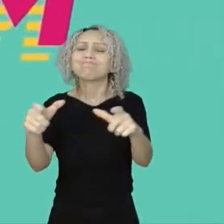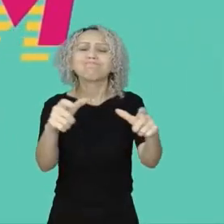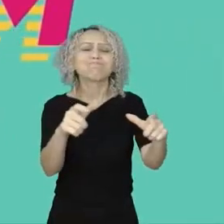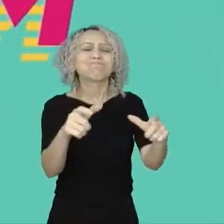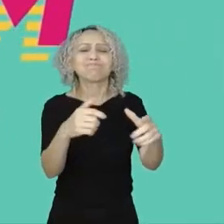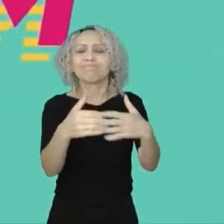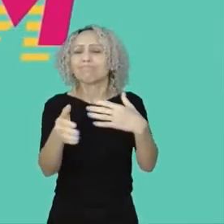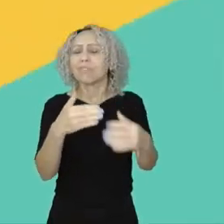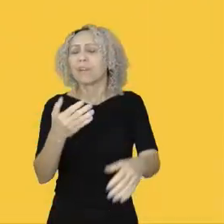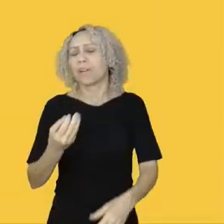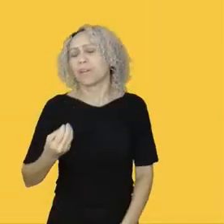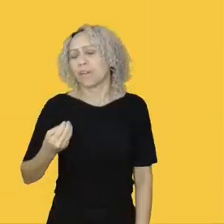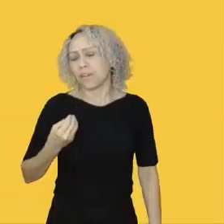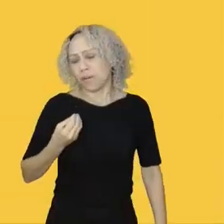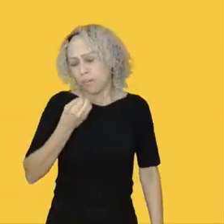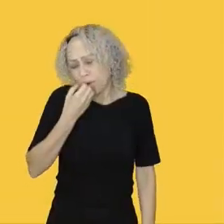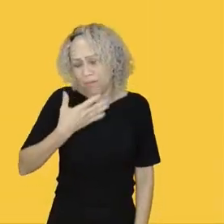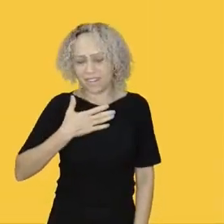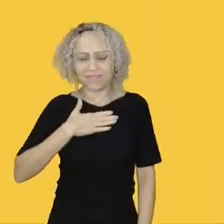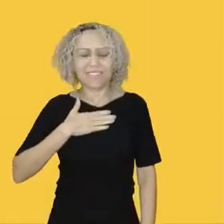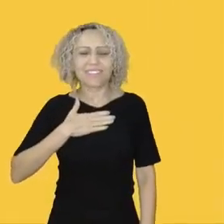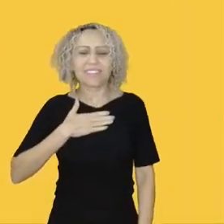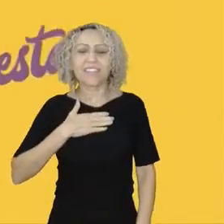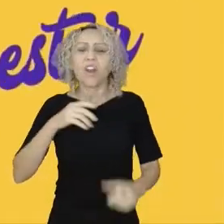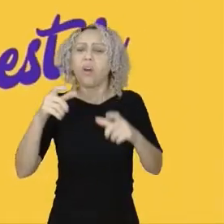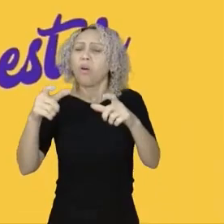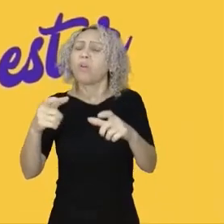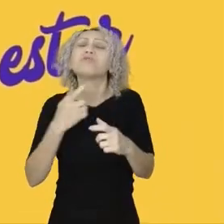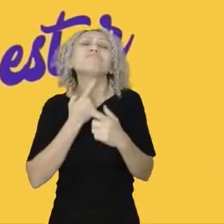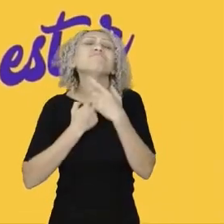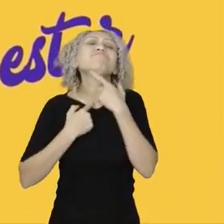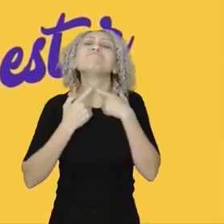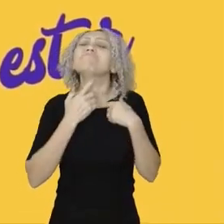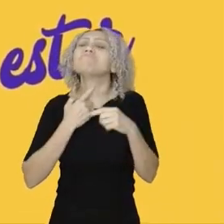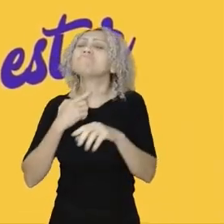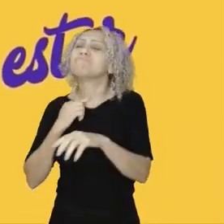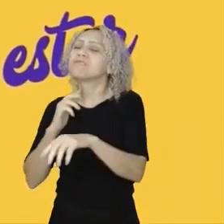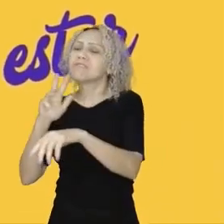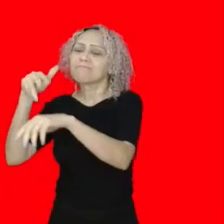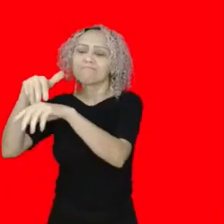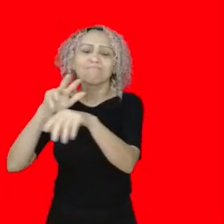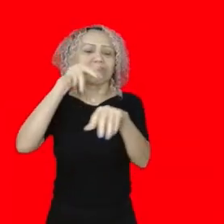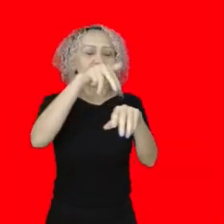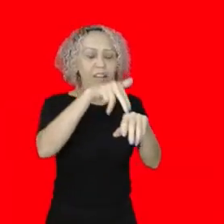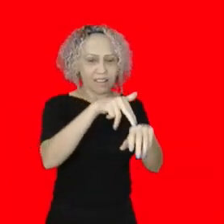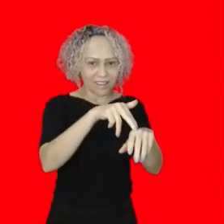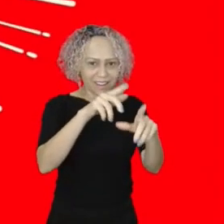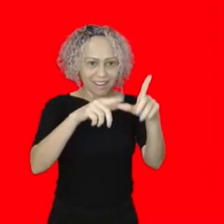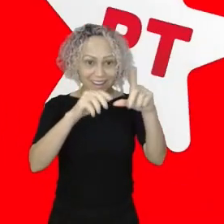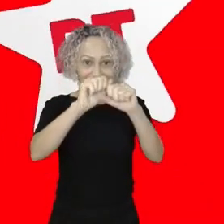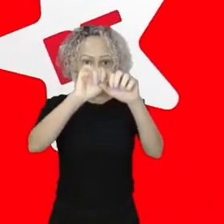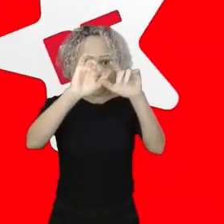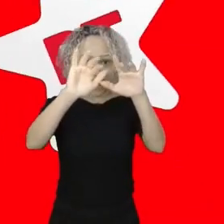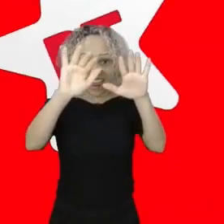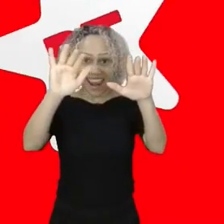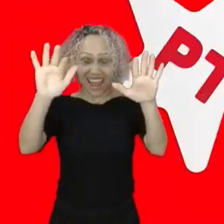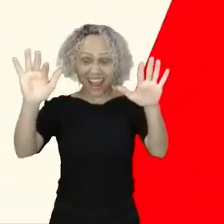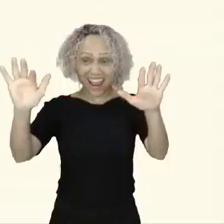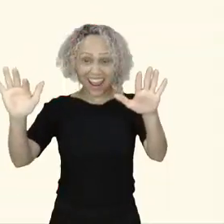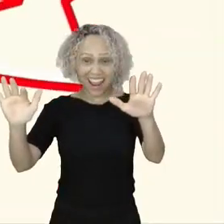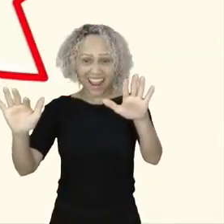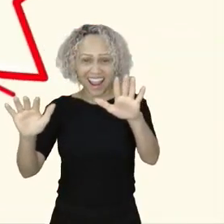lugar que é bom pra mim, é onde eu quiser estar. A estrela ainda